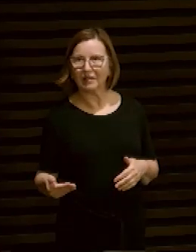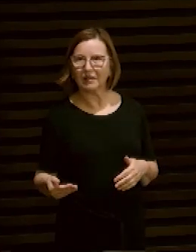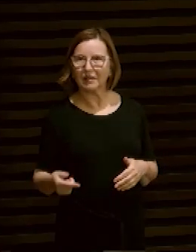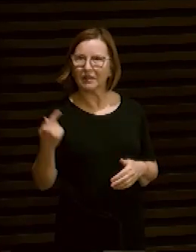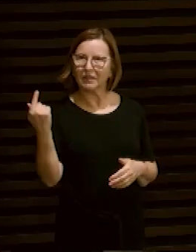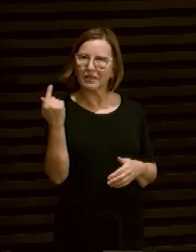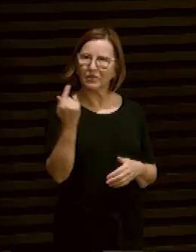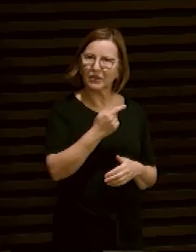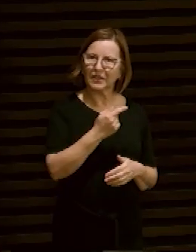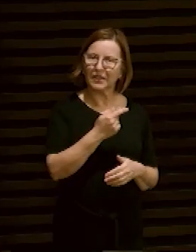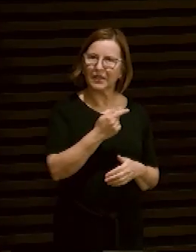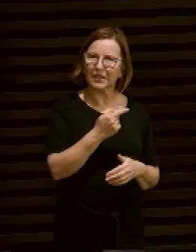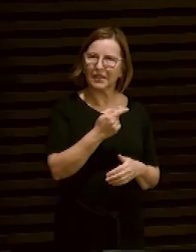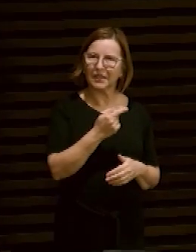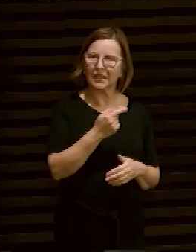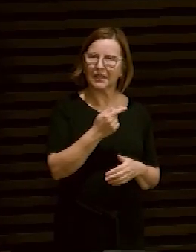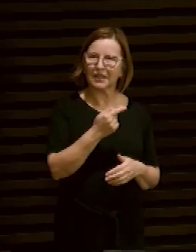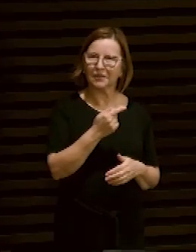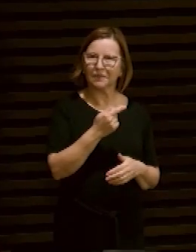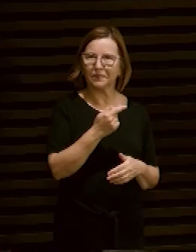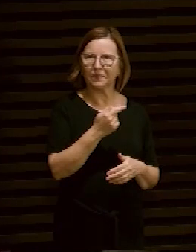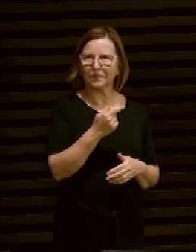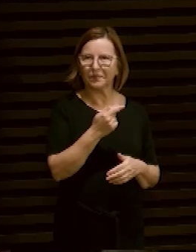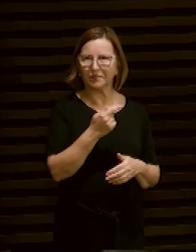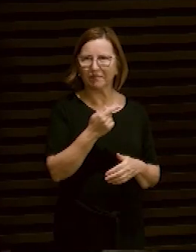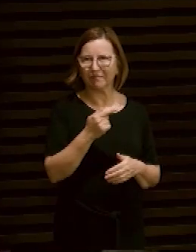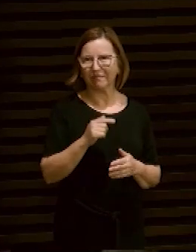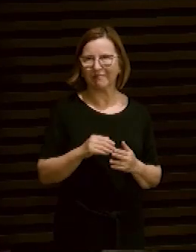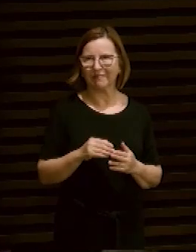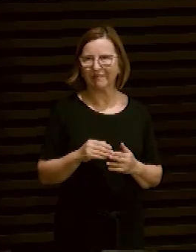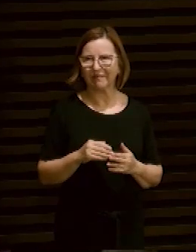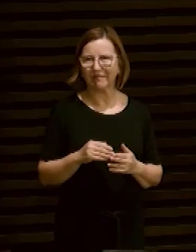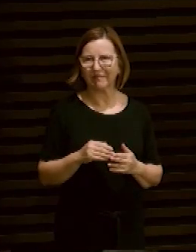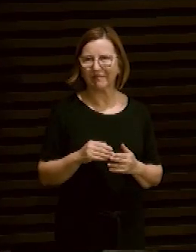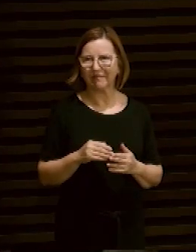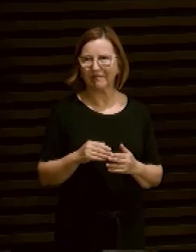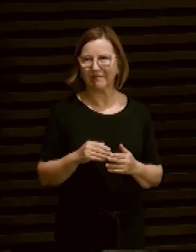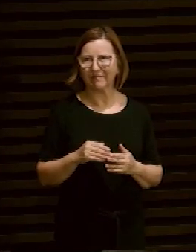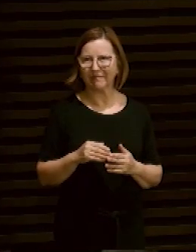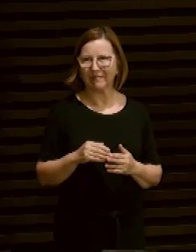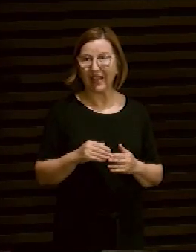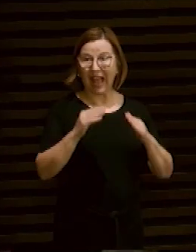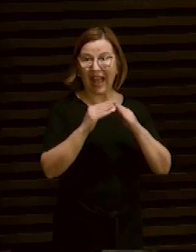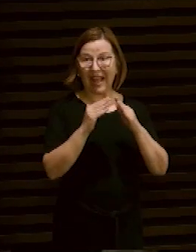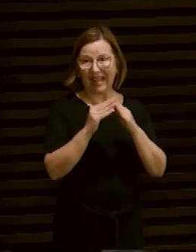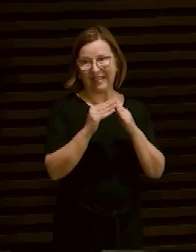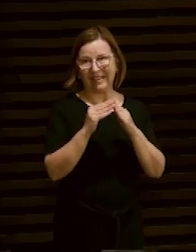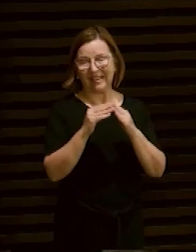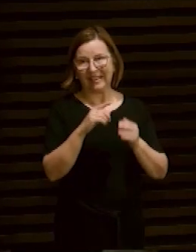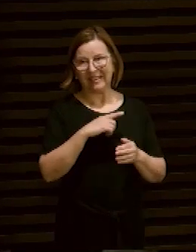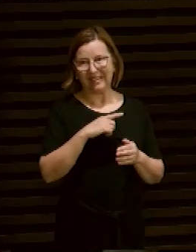do que a casa tem aquele que a estabeleceu. Eu anotei aqui o